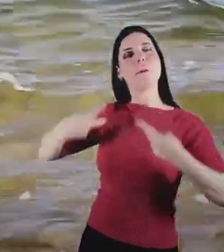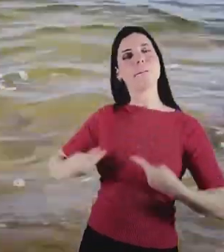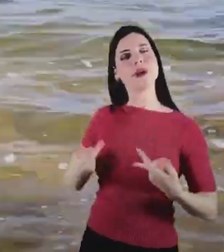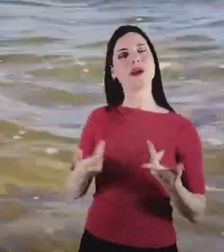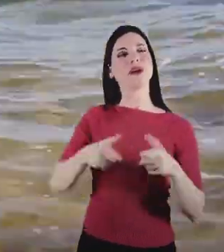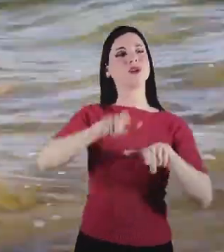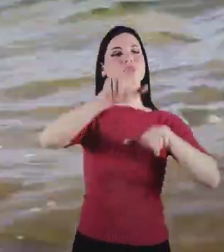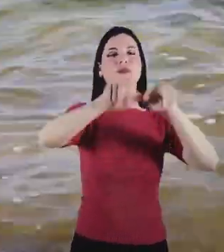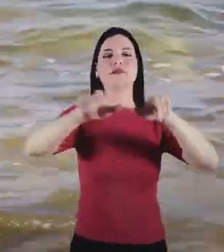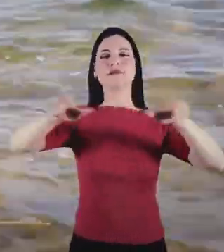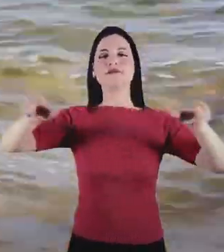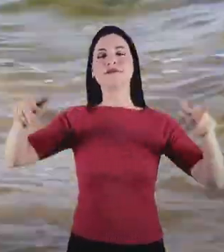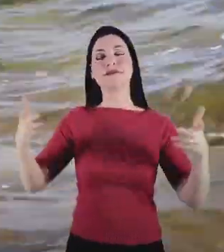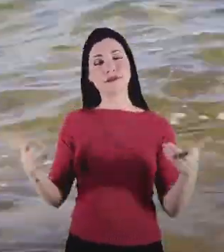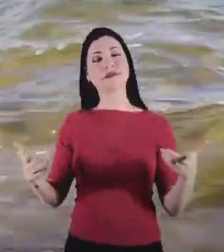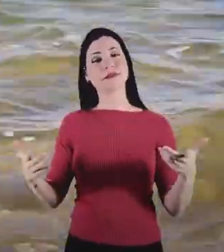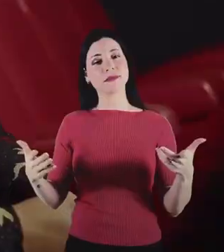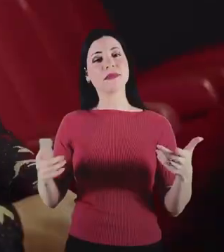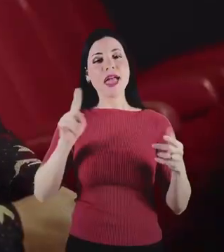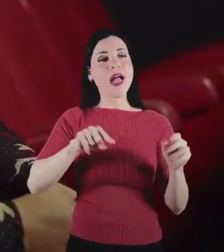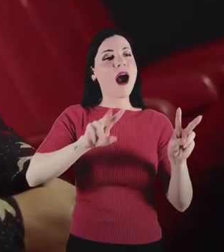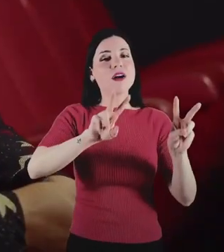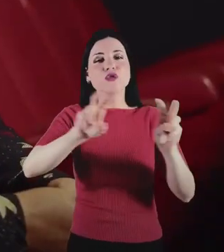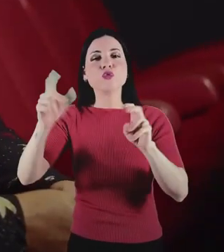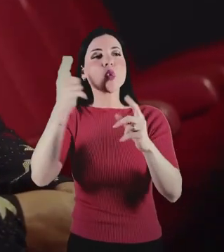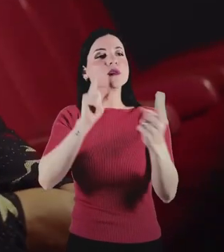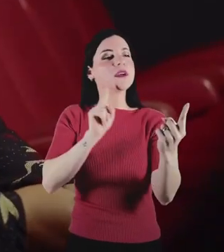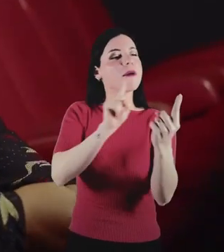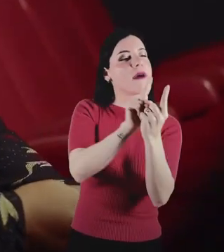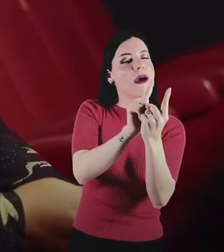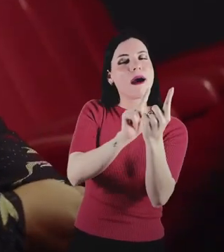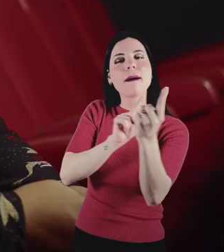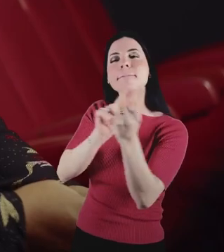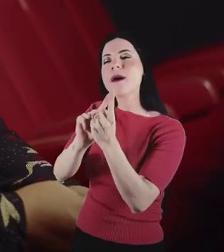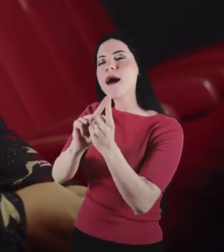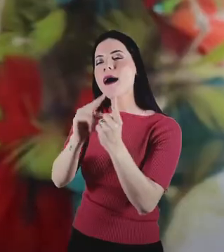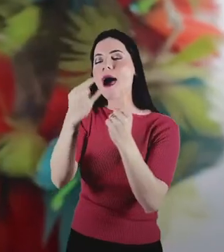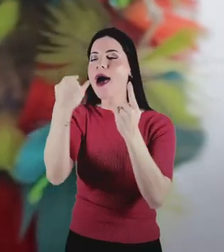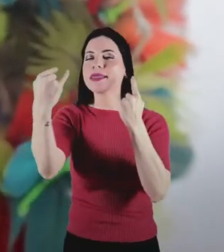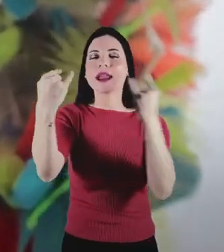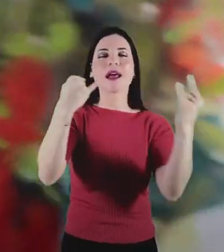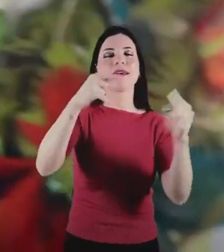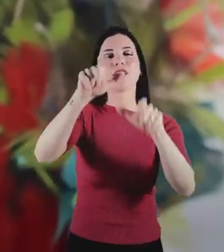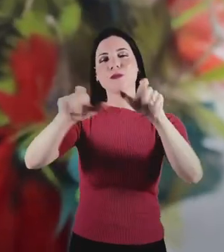ser humano, de indivíduo, de gente, sabe? Questões que aproximem as pessoas, né?